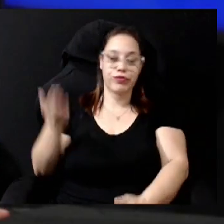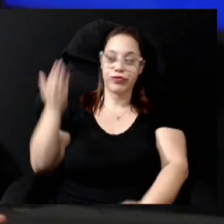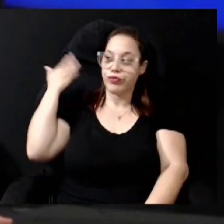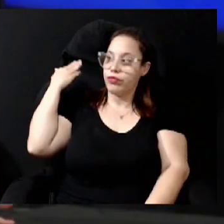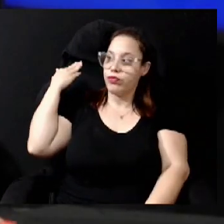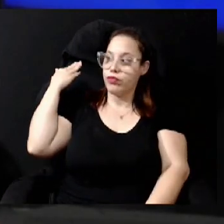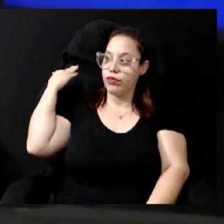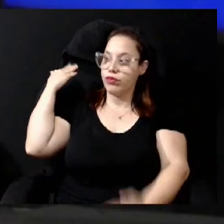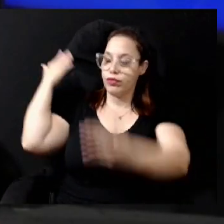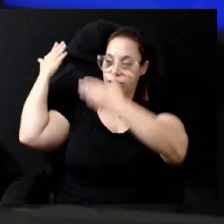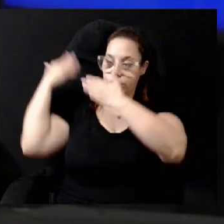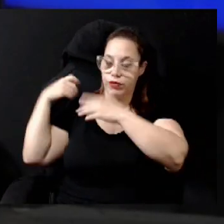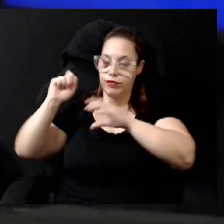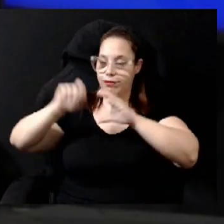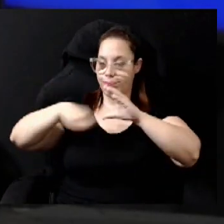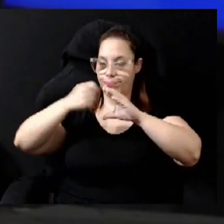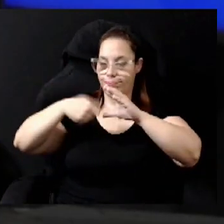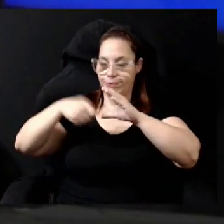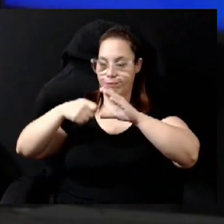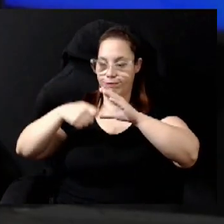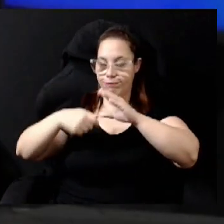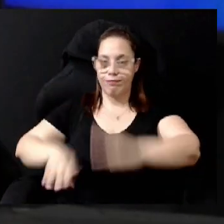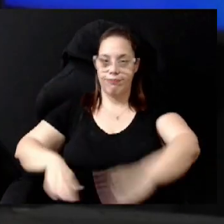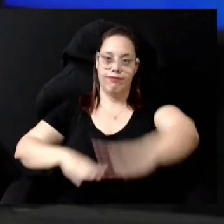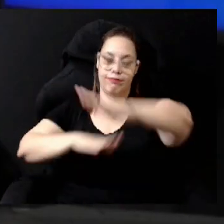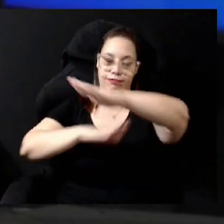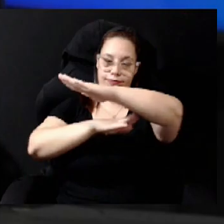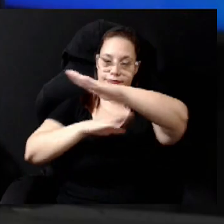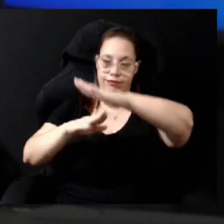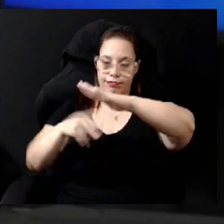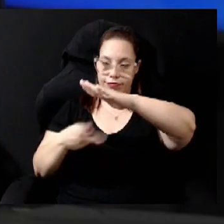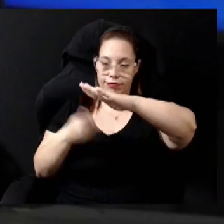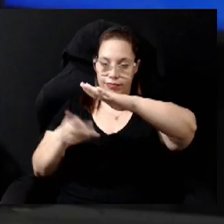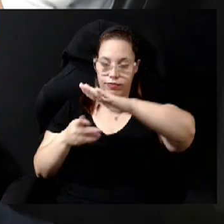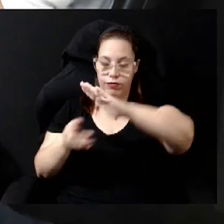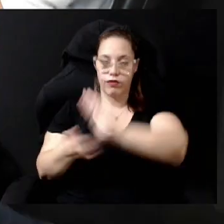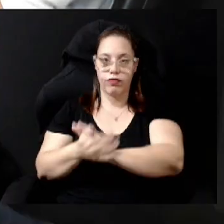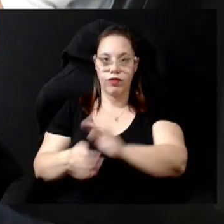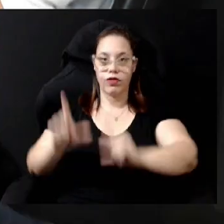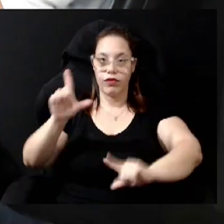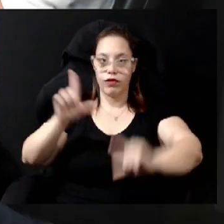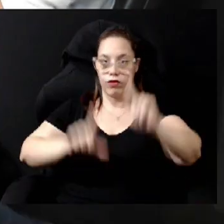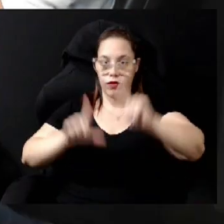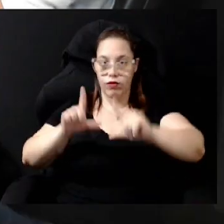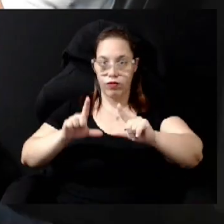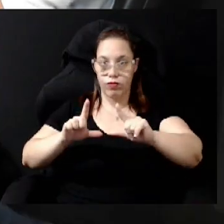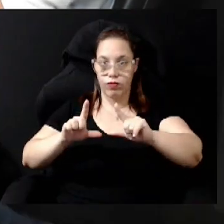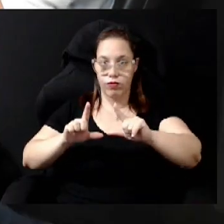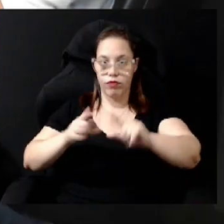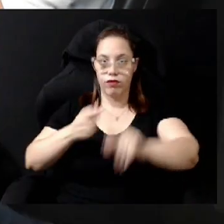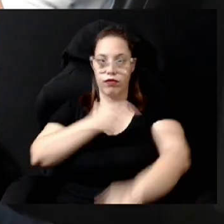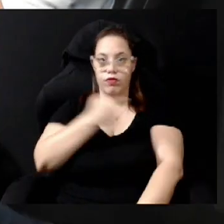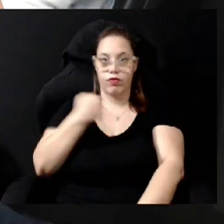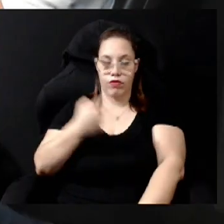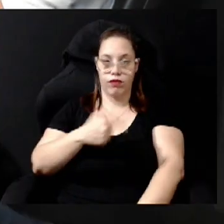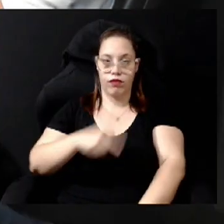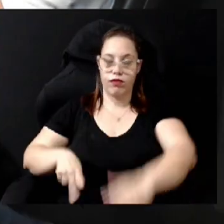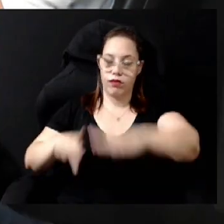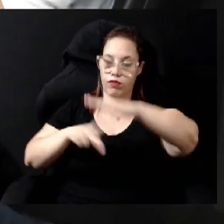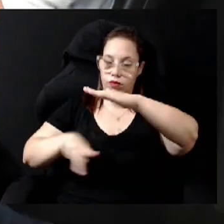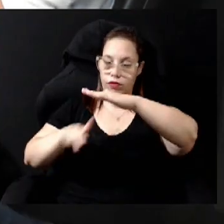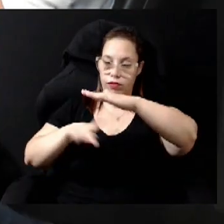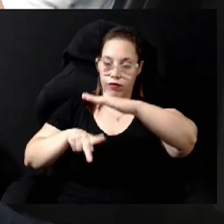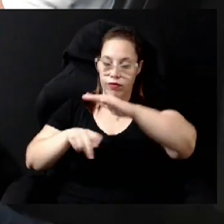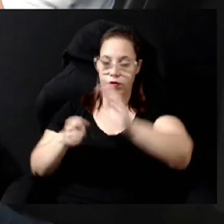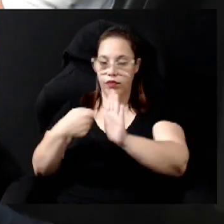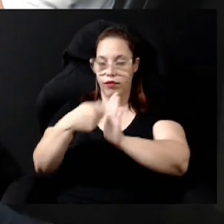do podcast Na Casa do Povo, que é todo em preto, e uma TV com o logotipo do nosso podcast Na Casa do Povo, escrito